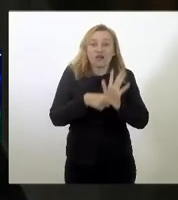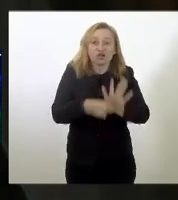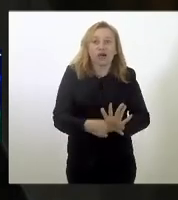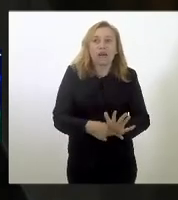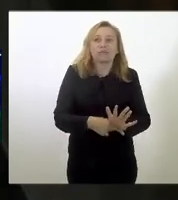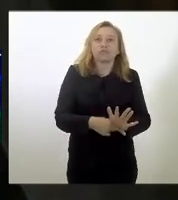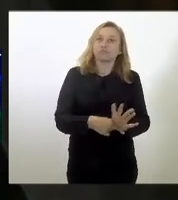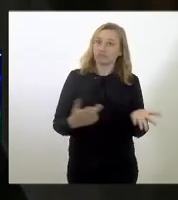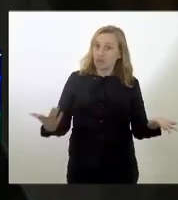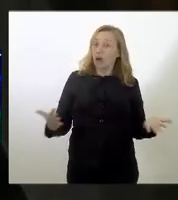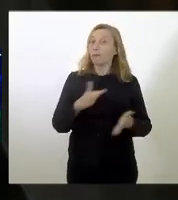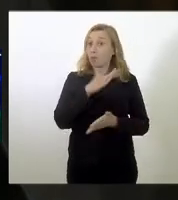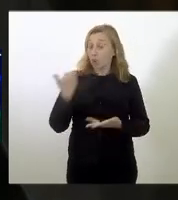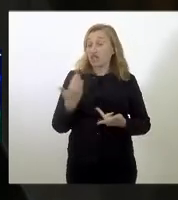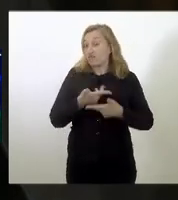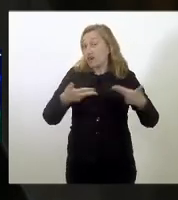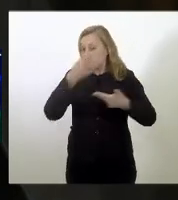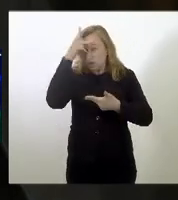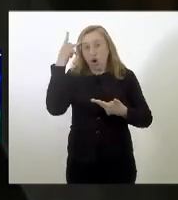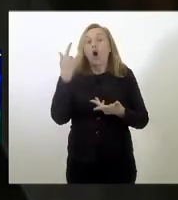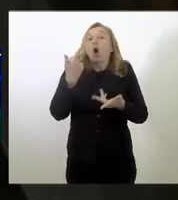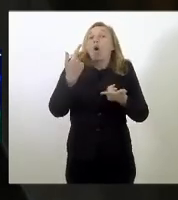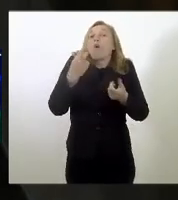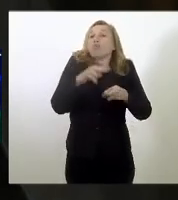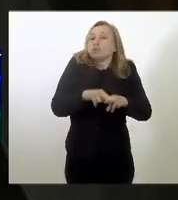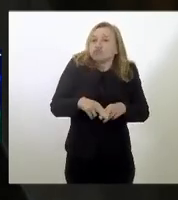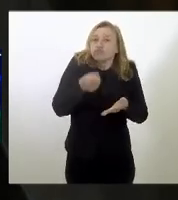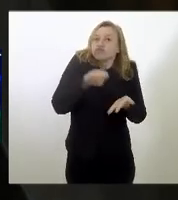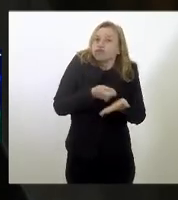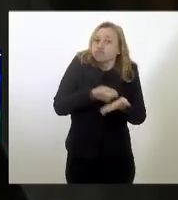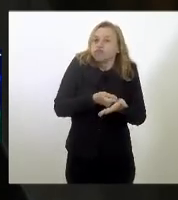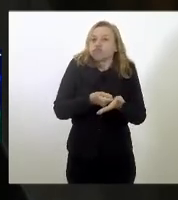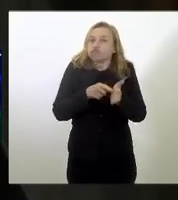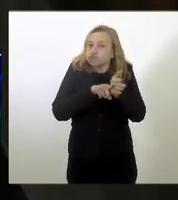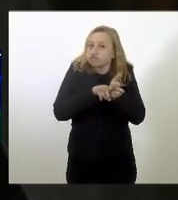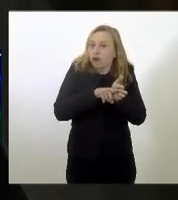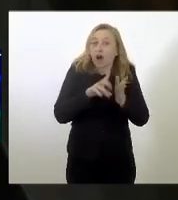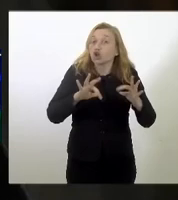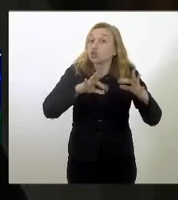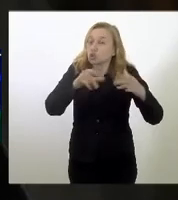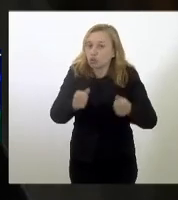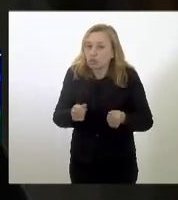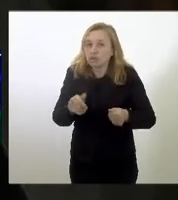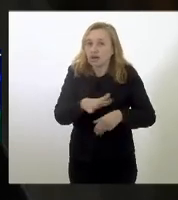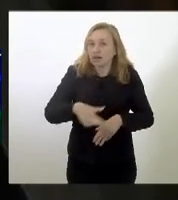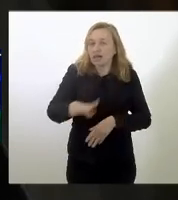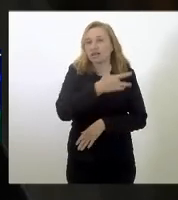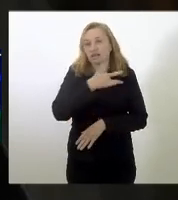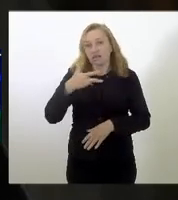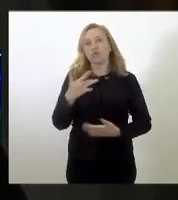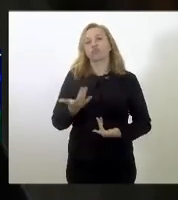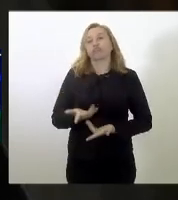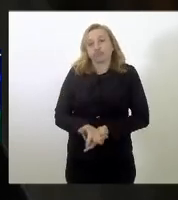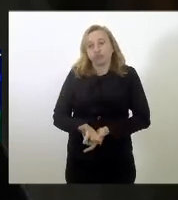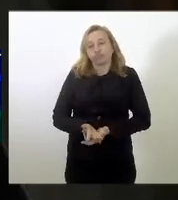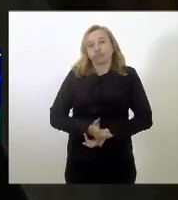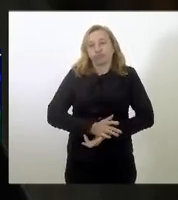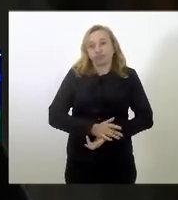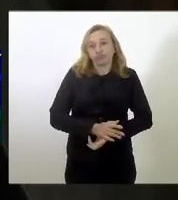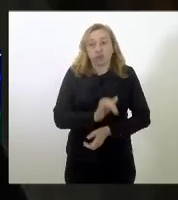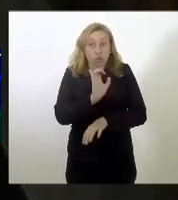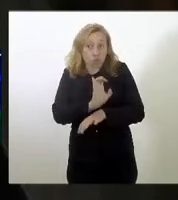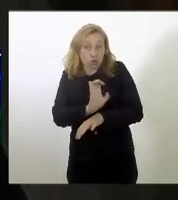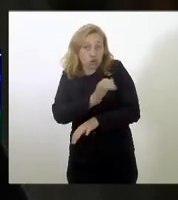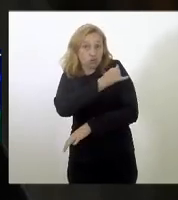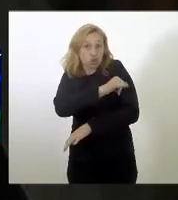insisto em fiscalizar todas as unidades do estado do Rio de Janeiro, principalmente tratando-se de saúde. Tenho